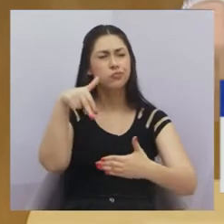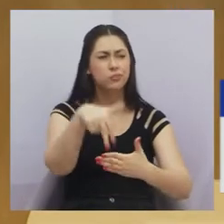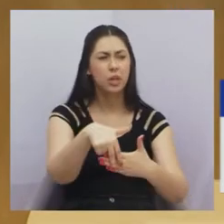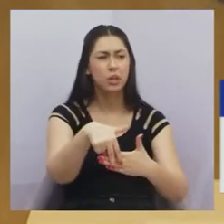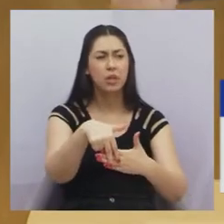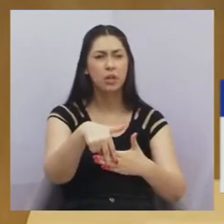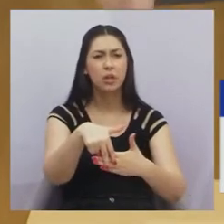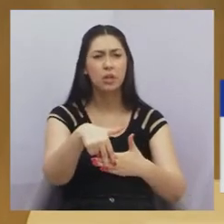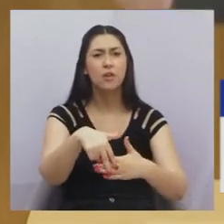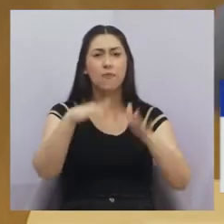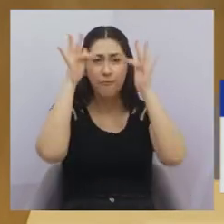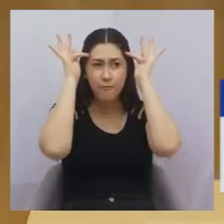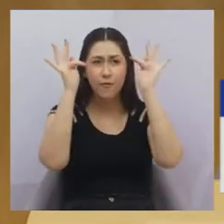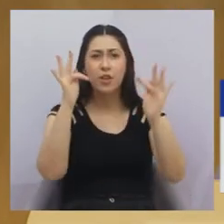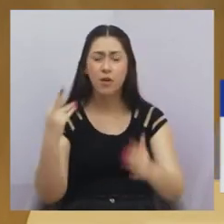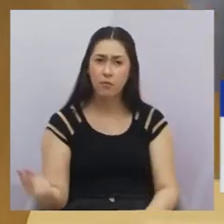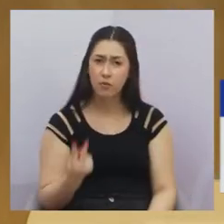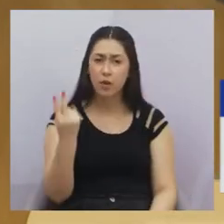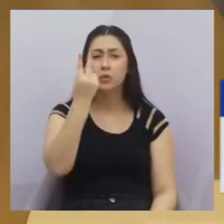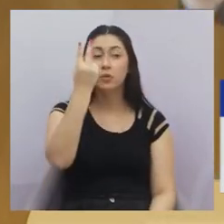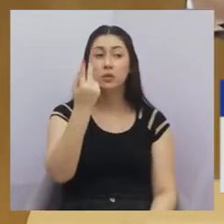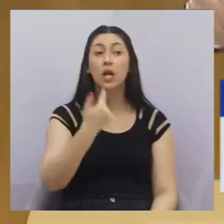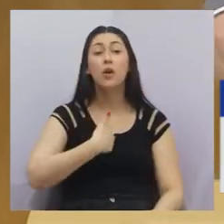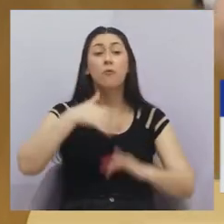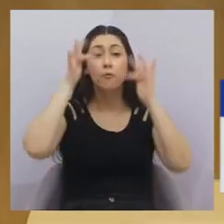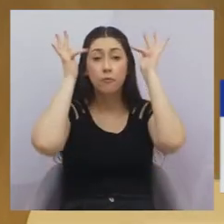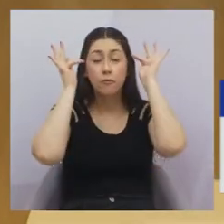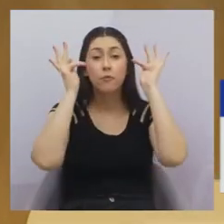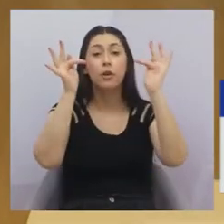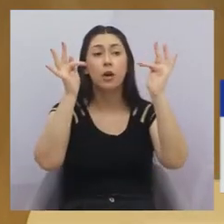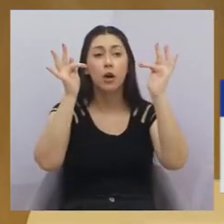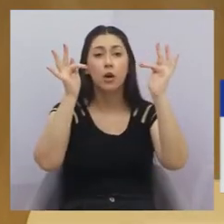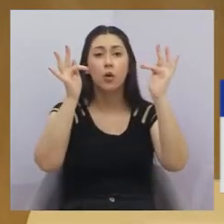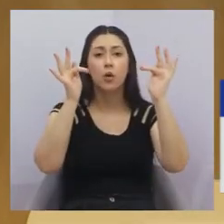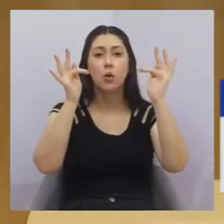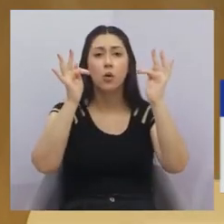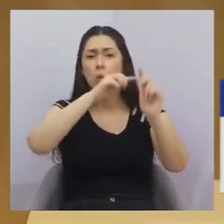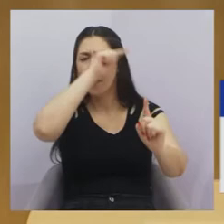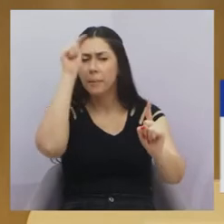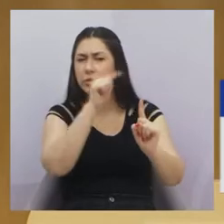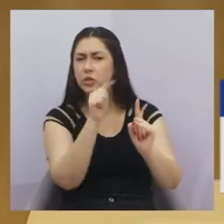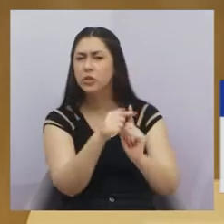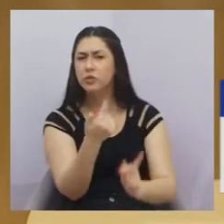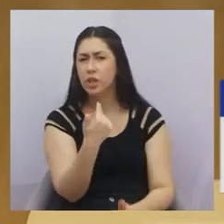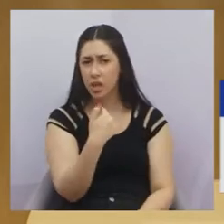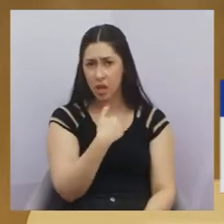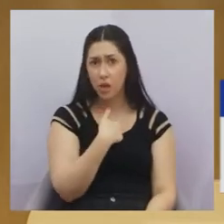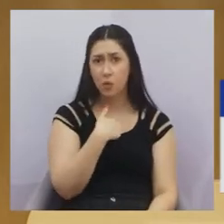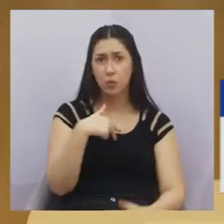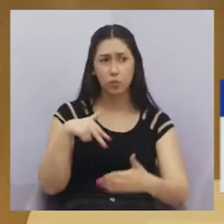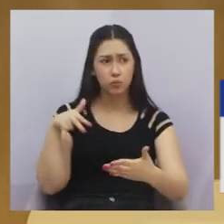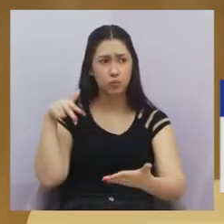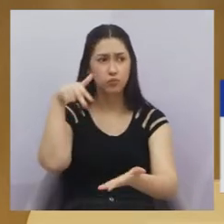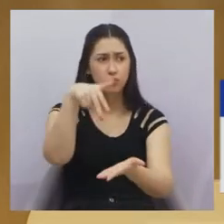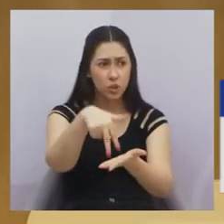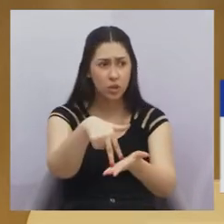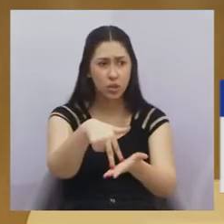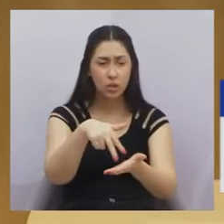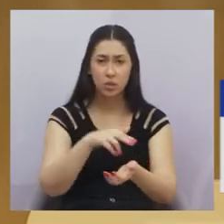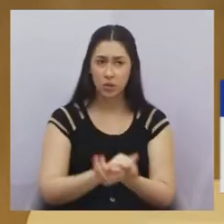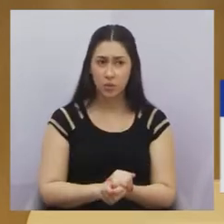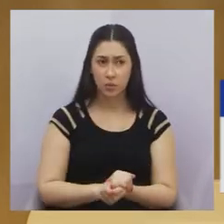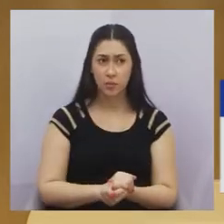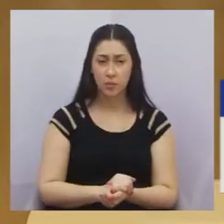aqui e ser fiel aos meus valores. E ser fiel aos motivos para os quais me trouxe na